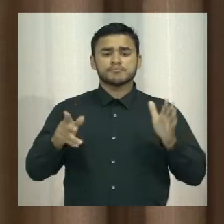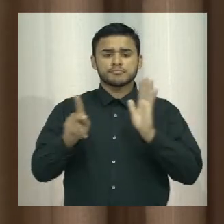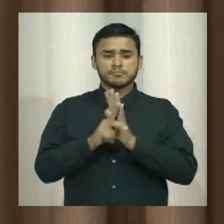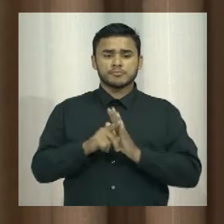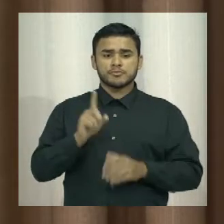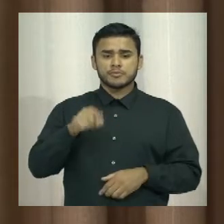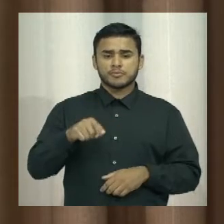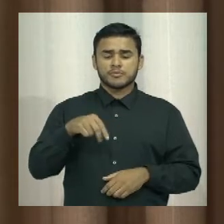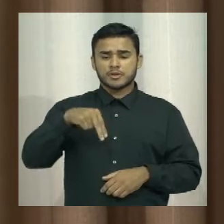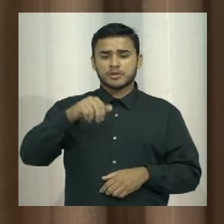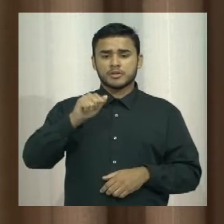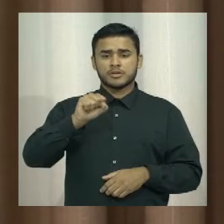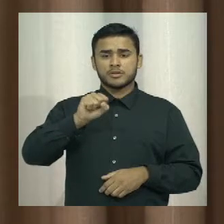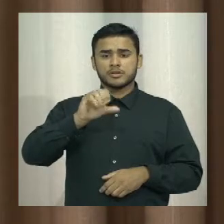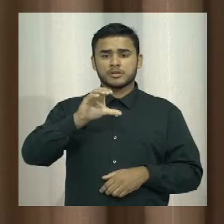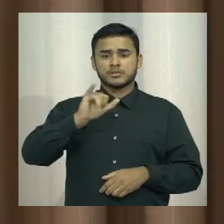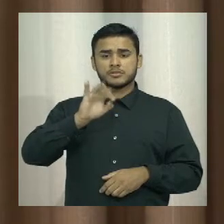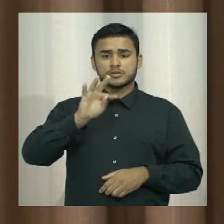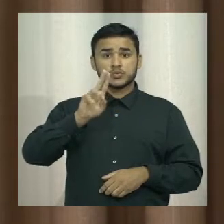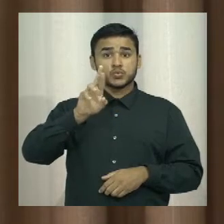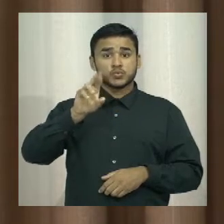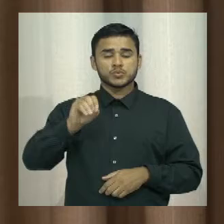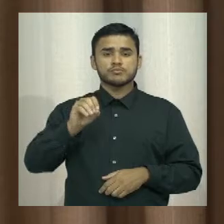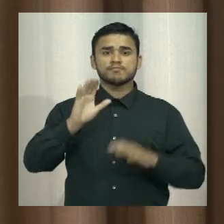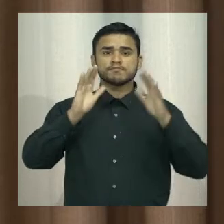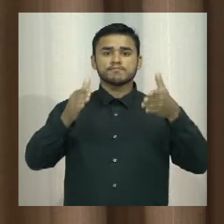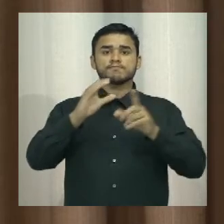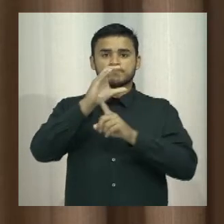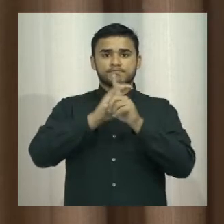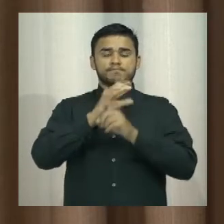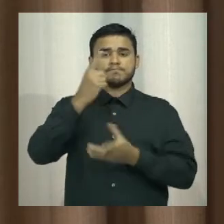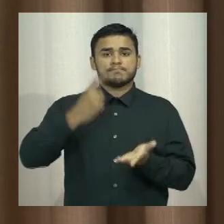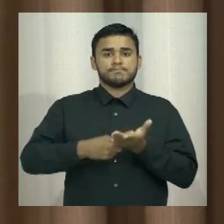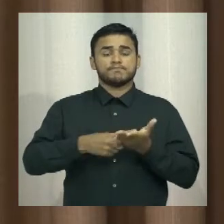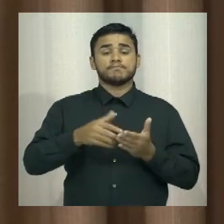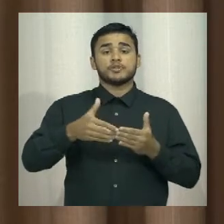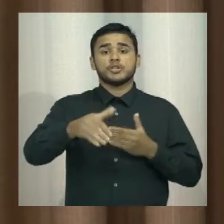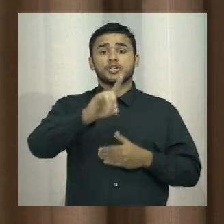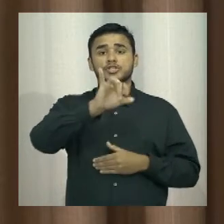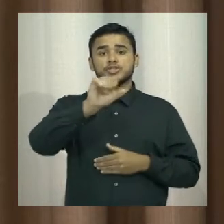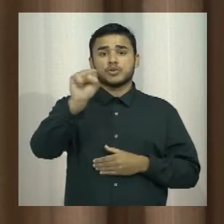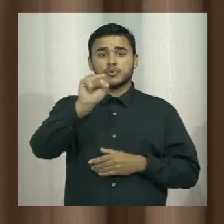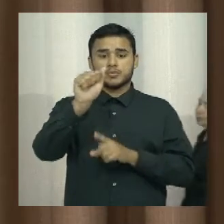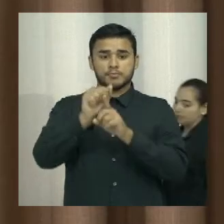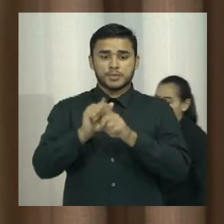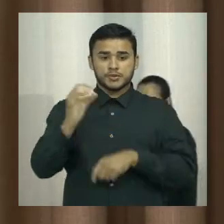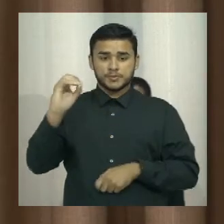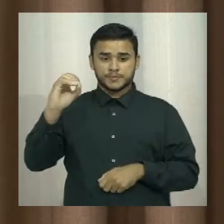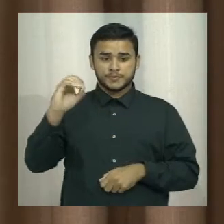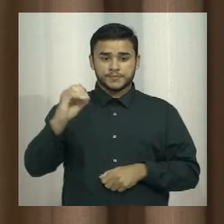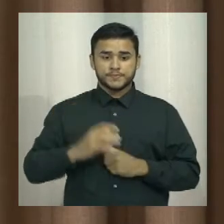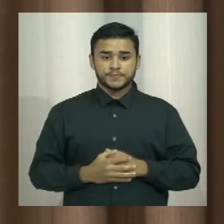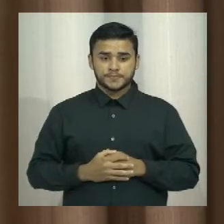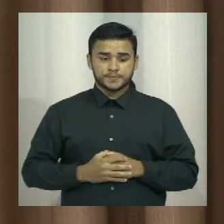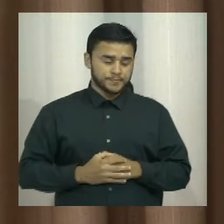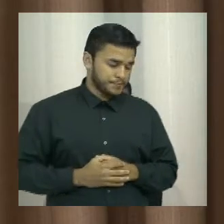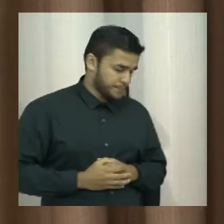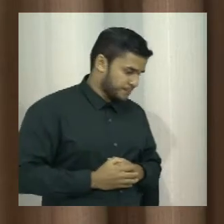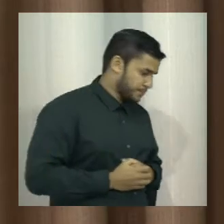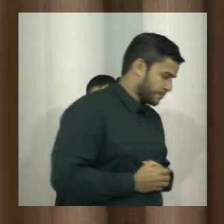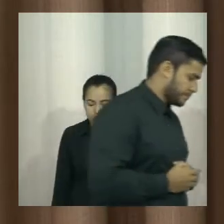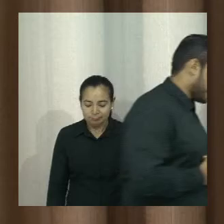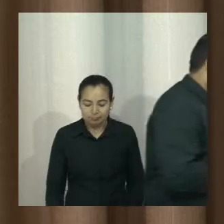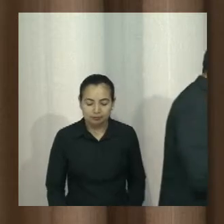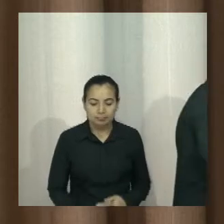do Nascituro e incluir essa data no calendário oficial de eventos aqui de Fortaleza. E de acordo com as propostas dentro dessa